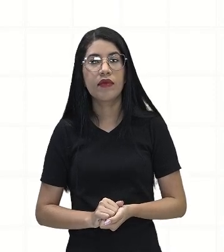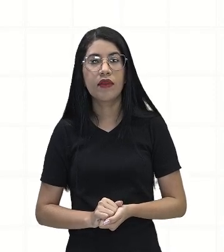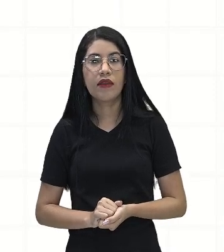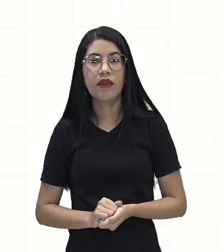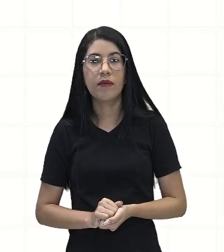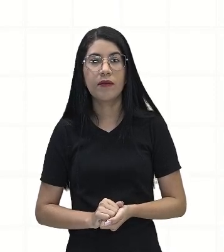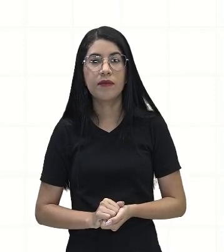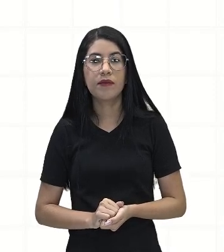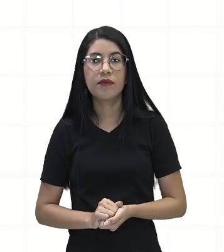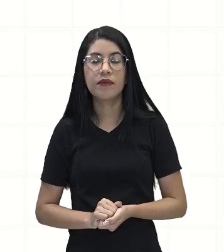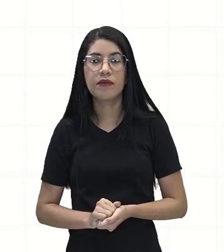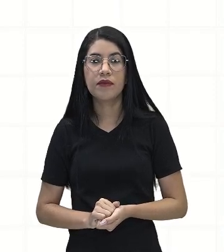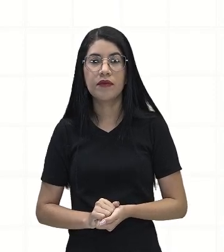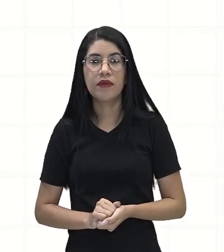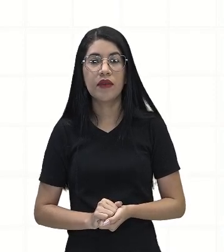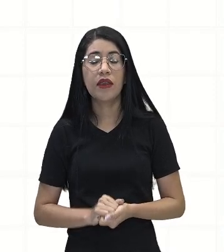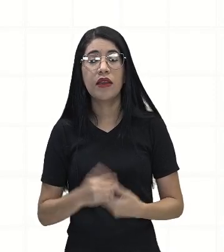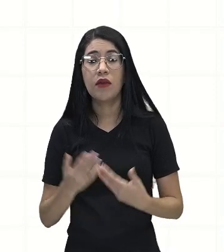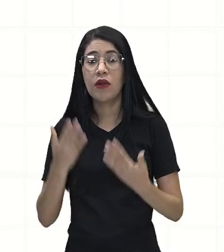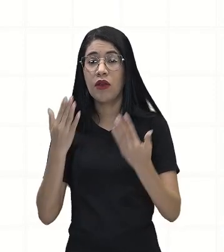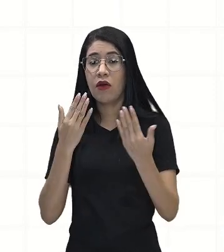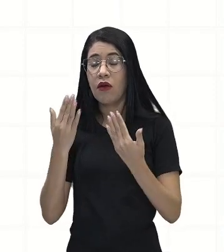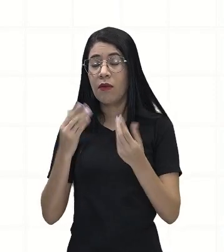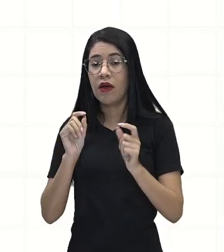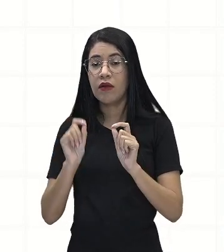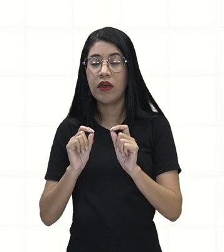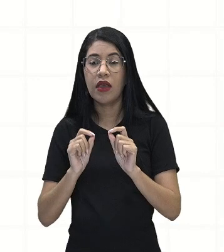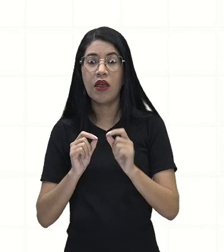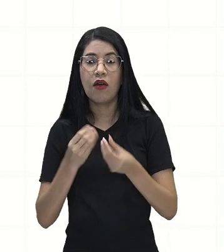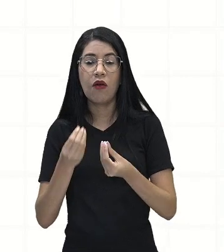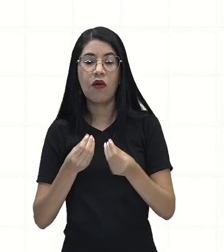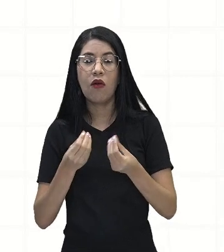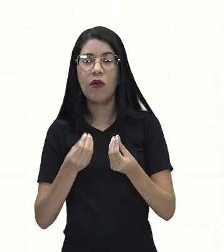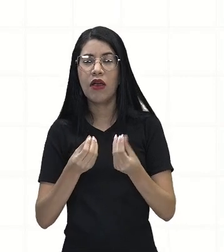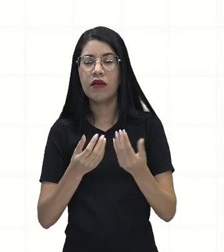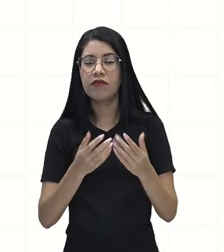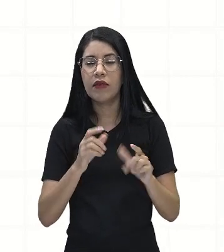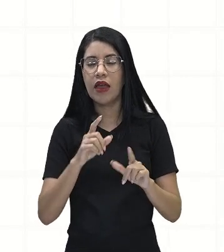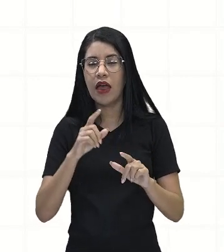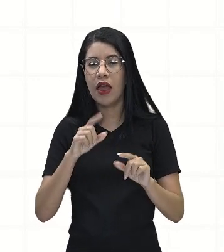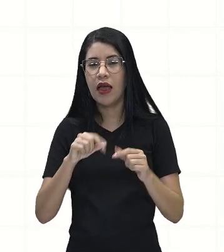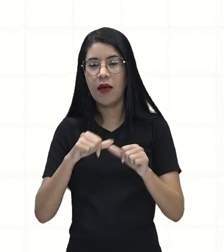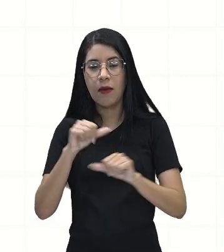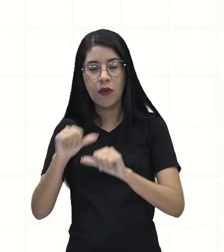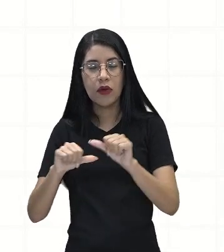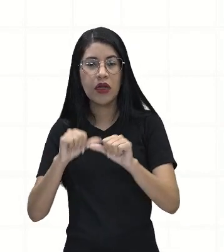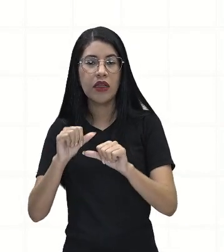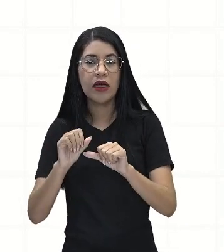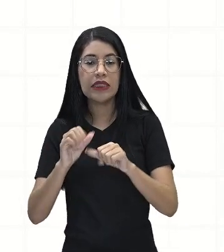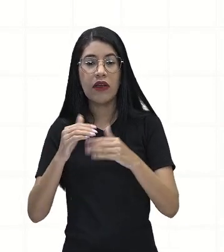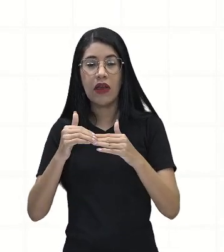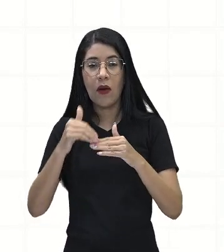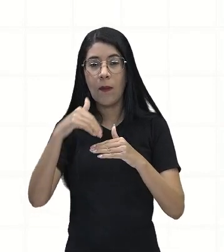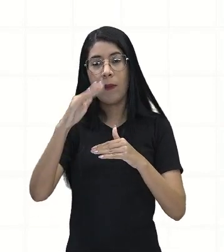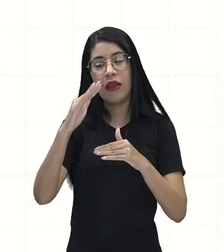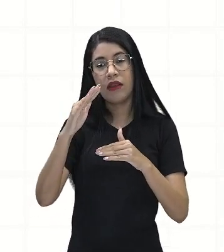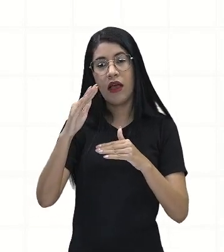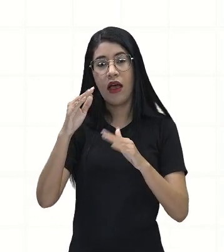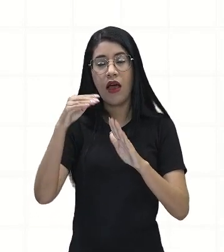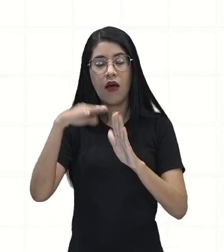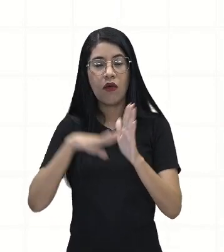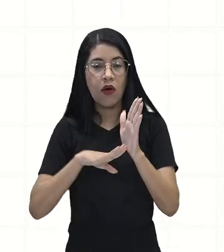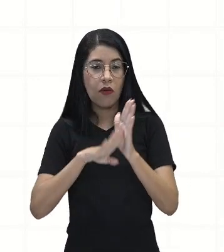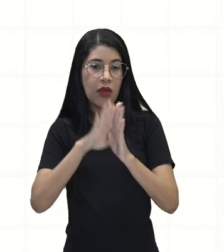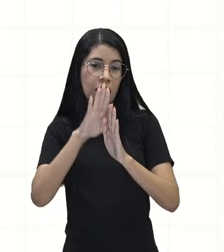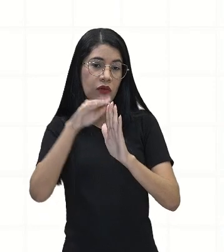fazer essa comparação mostrando as evoluções ou as diminuições de algum fenômeno. Então, a